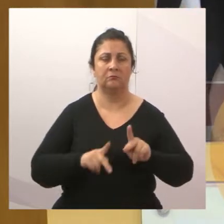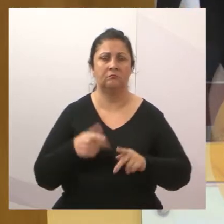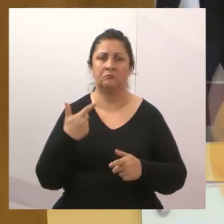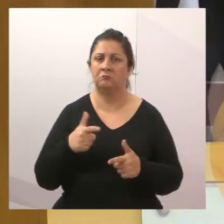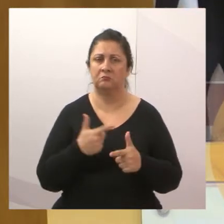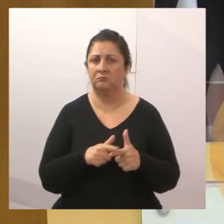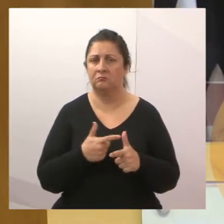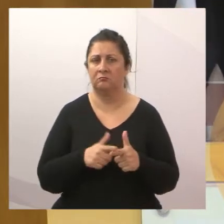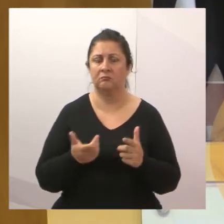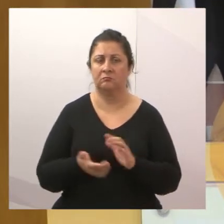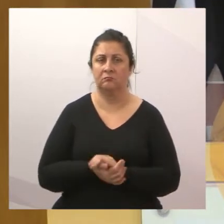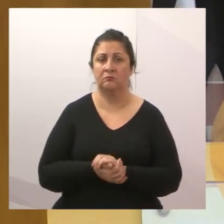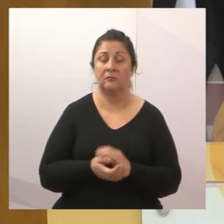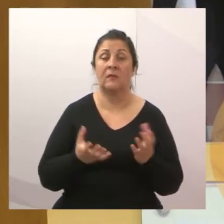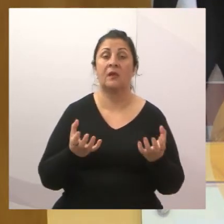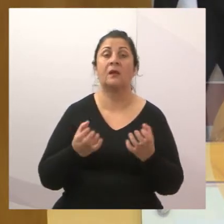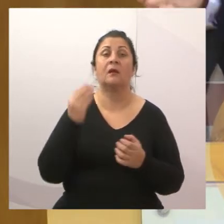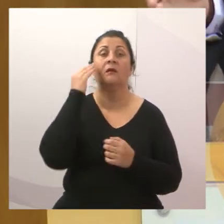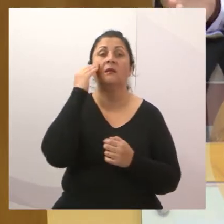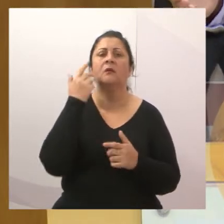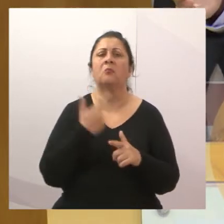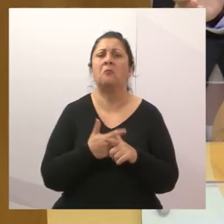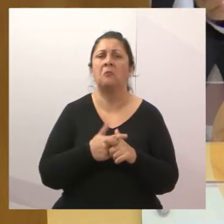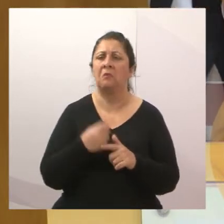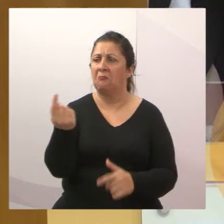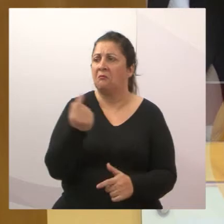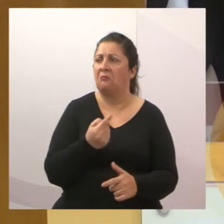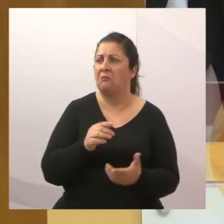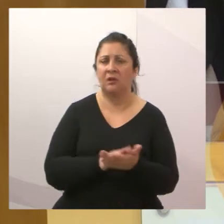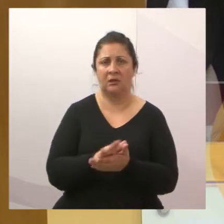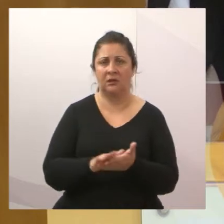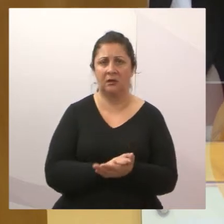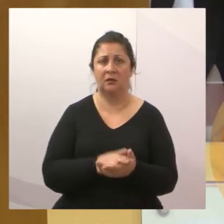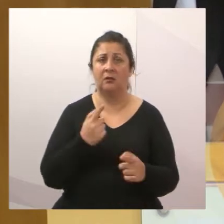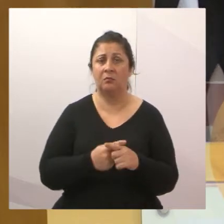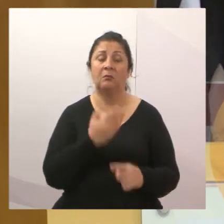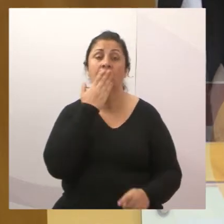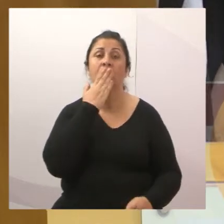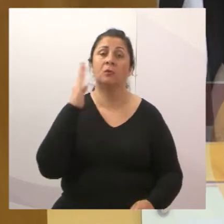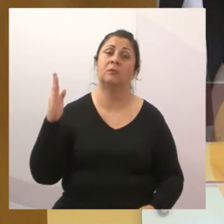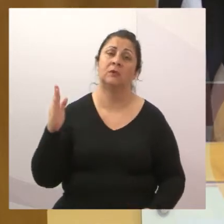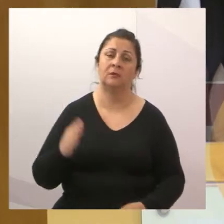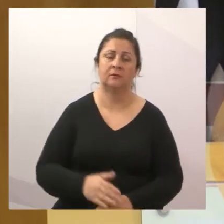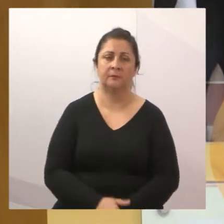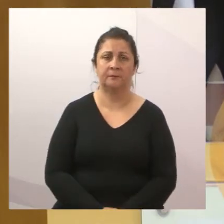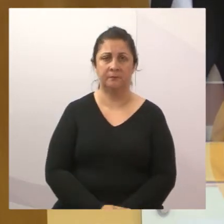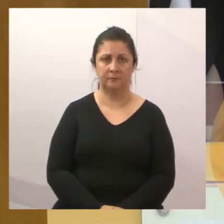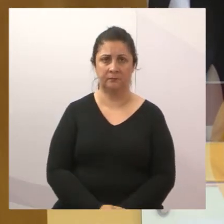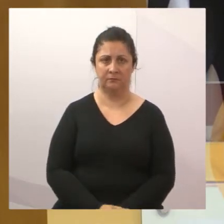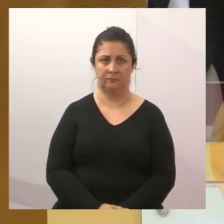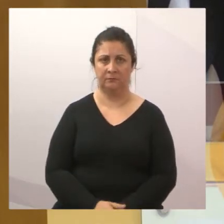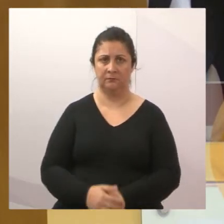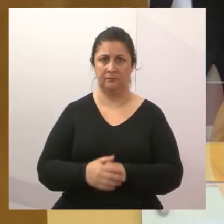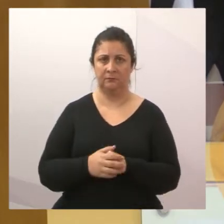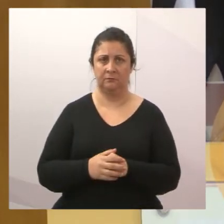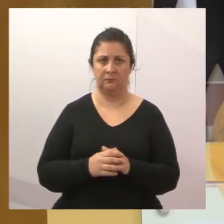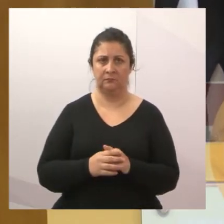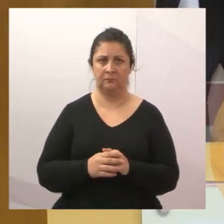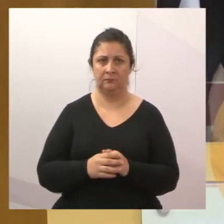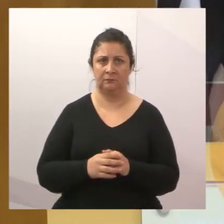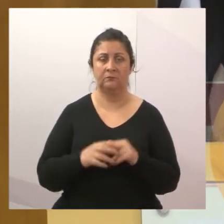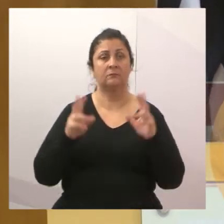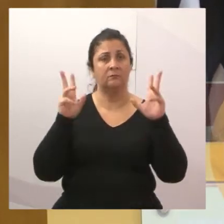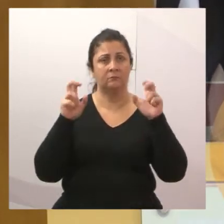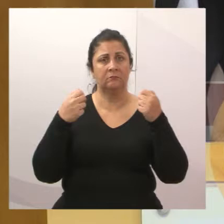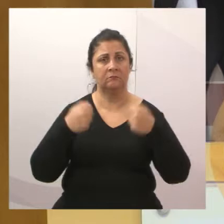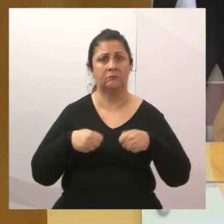relação a isso. Ela está querendo entender por que não veio, porque foi promessa de campanha. E aí, essas questões precisam